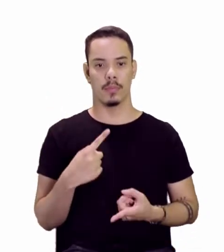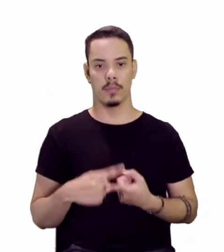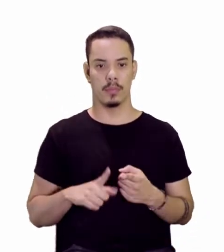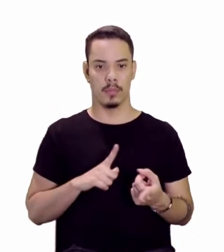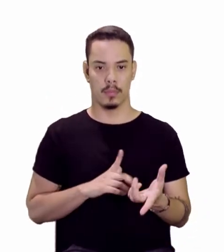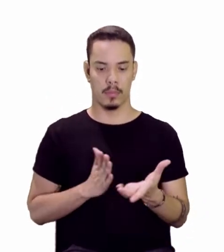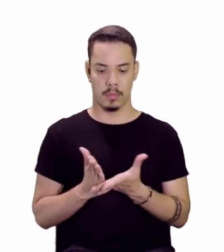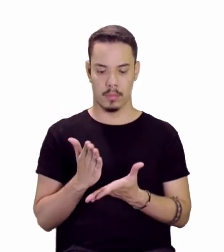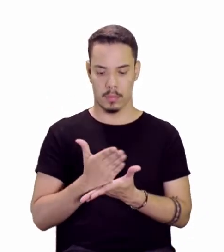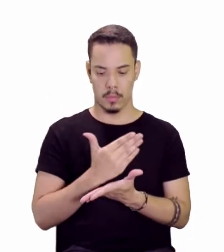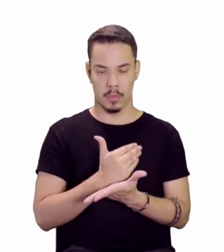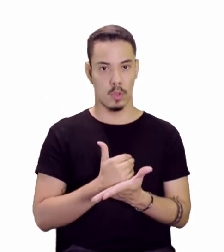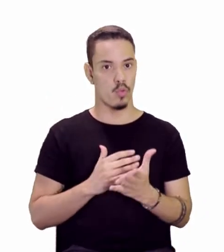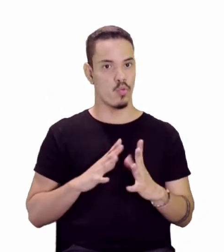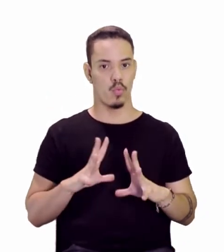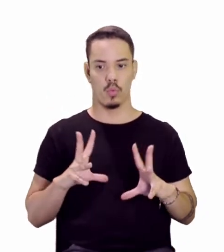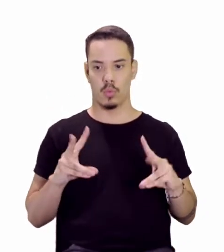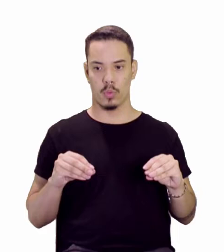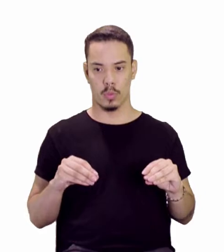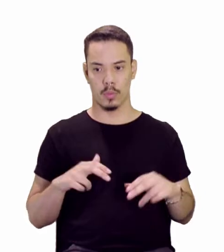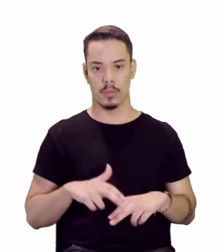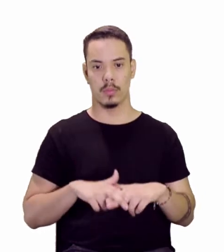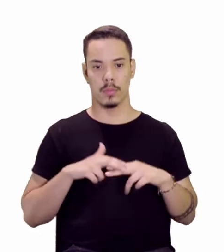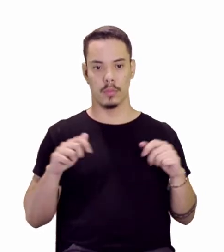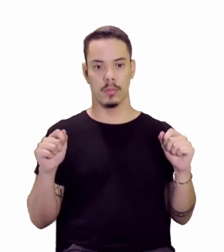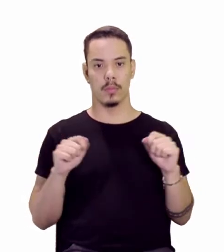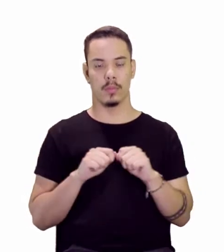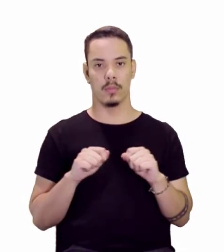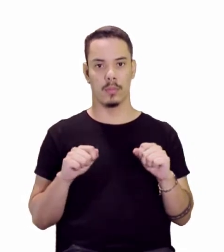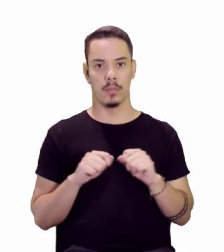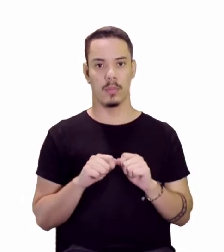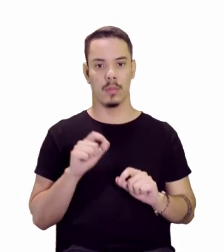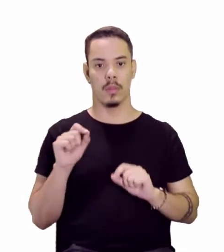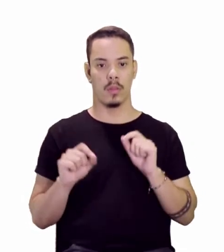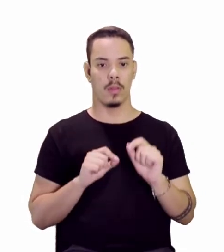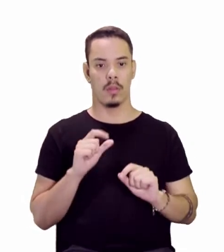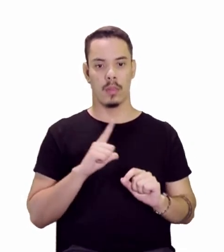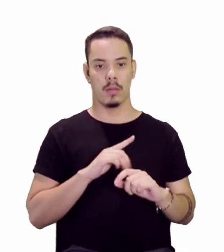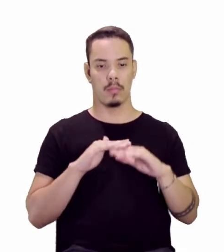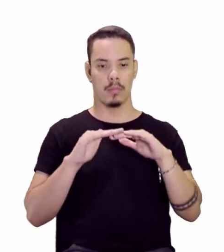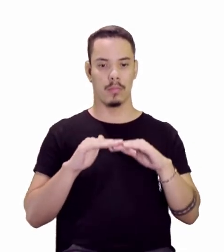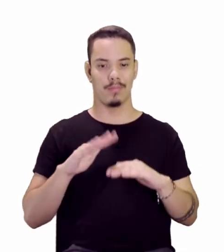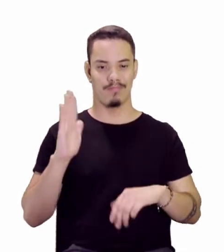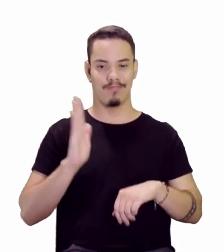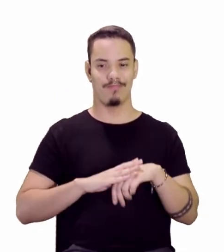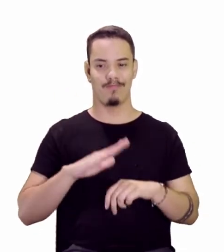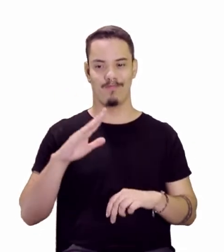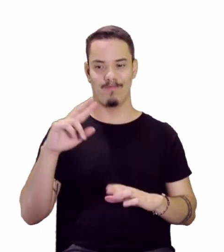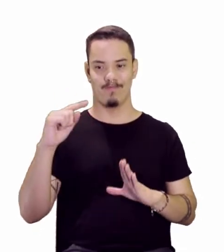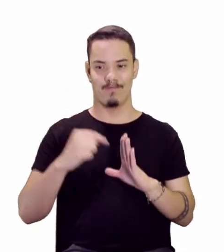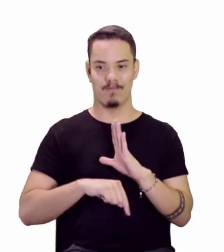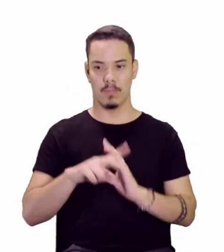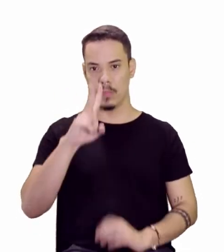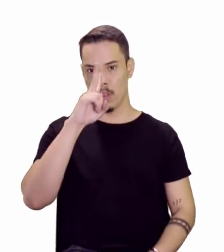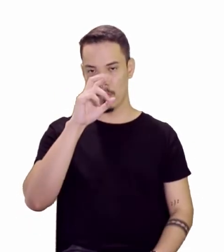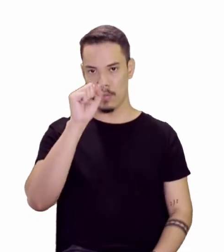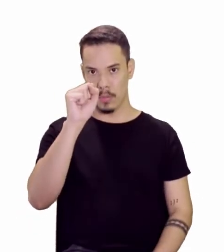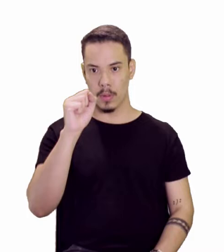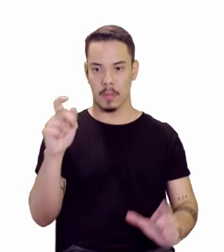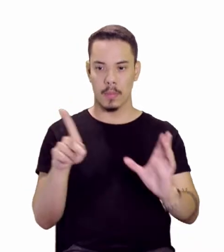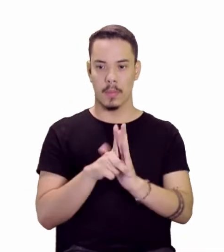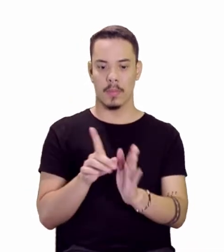ali, né? Então, nós vimos que no fundo tem uma pressão maior. E como a força é diretamente proporcional à